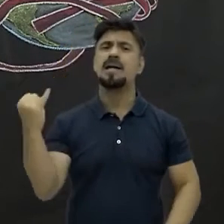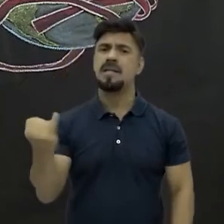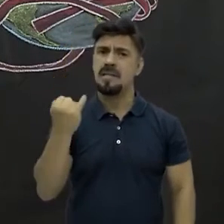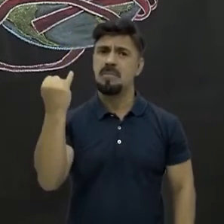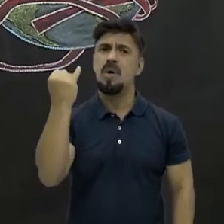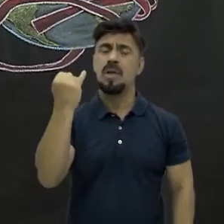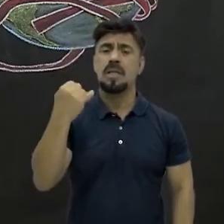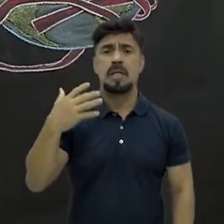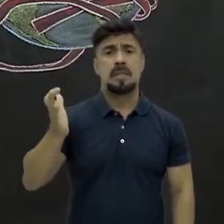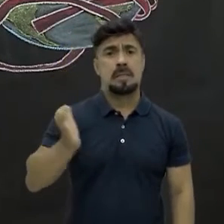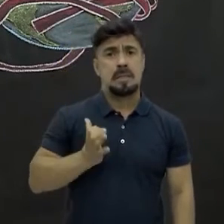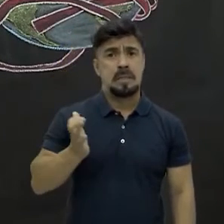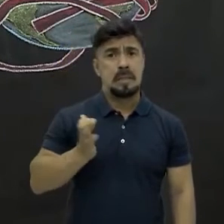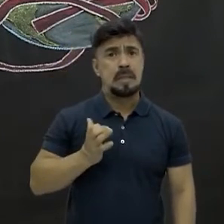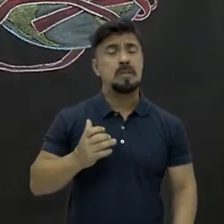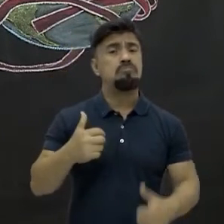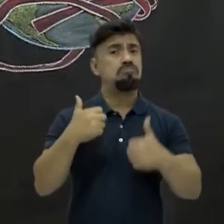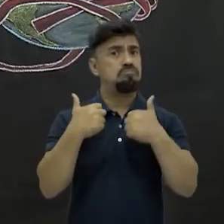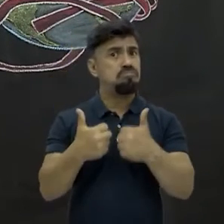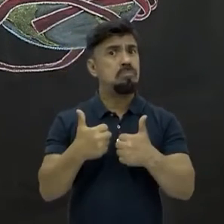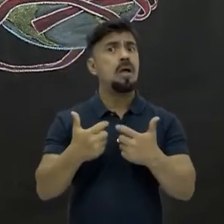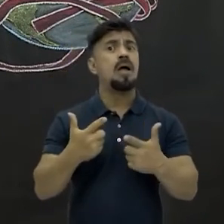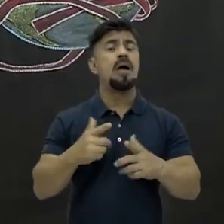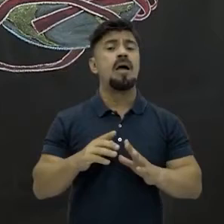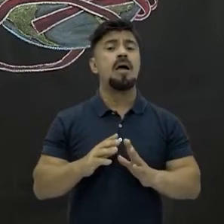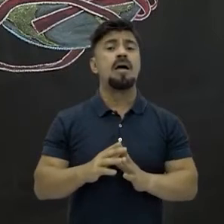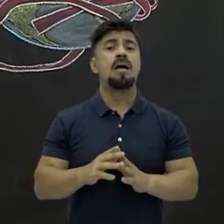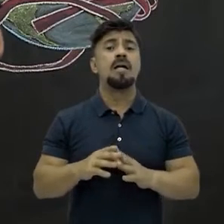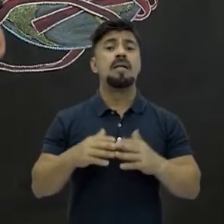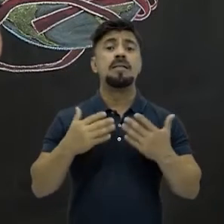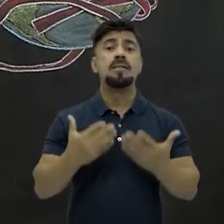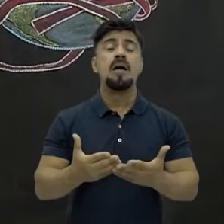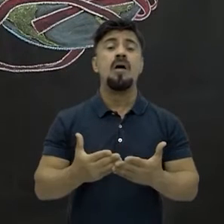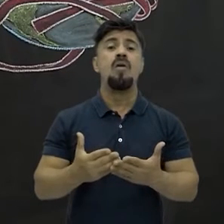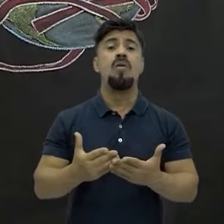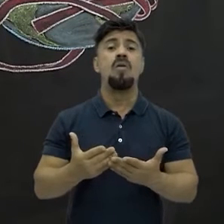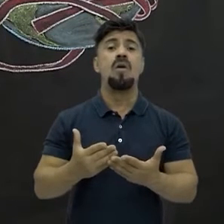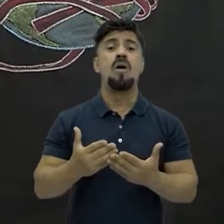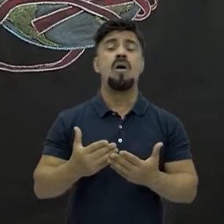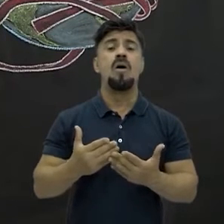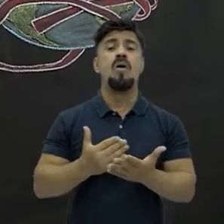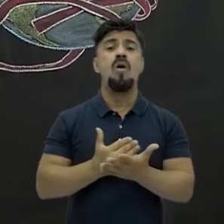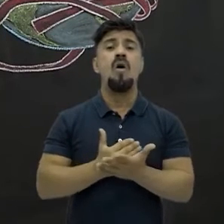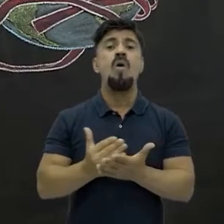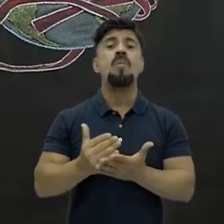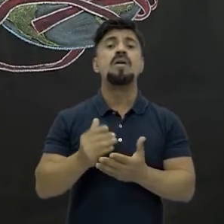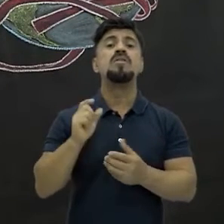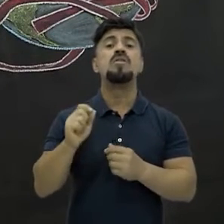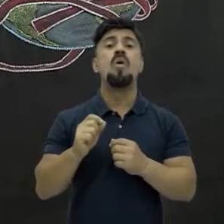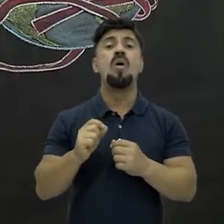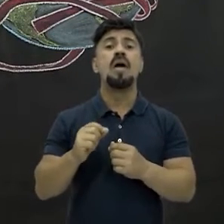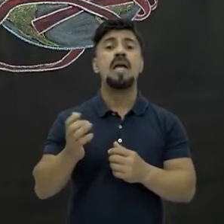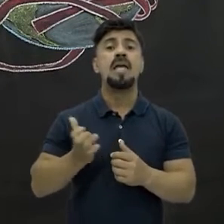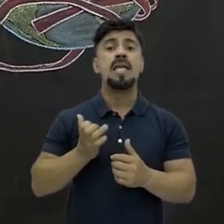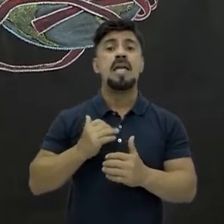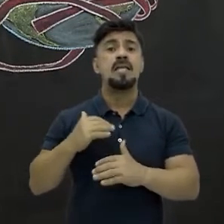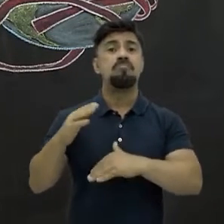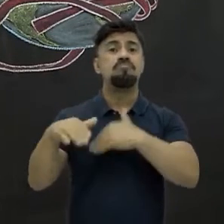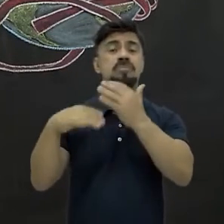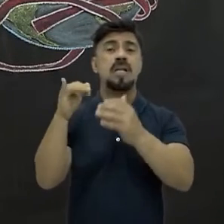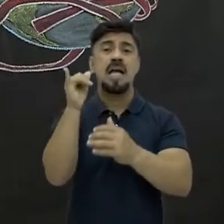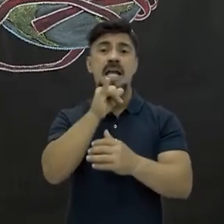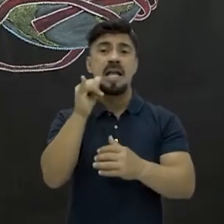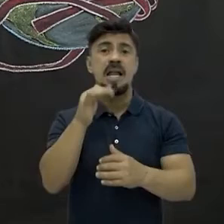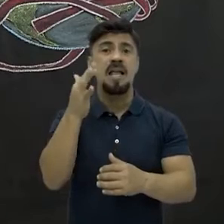era um país rico, mesmo com todo o problema da guerra. Então, com isso, passa a gerar riqueza para a Inglaterra e